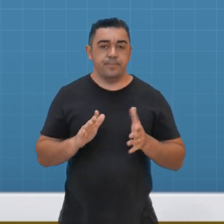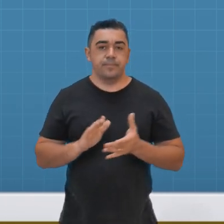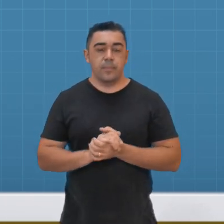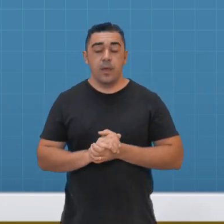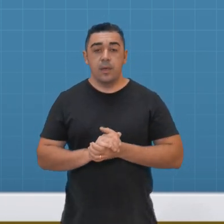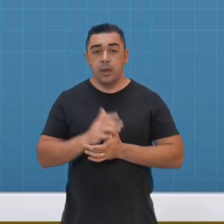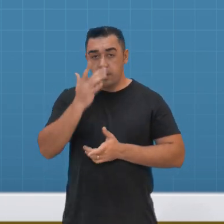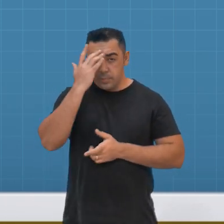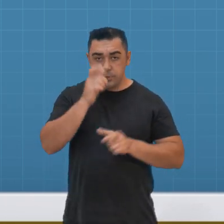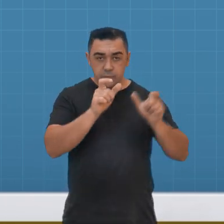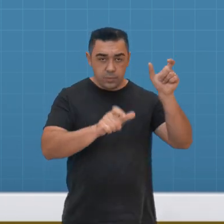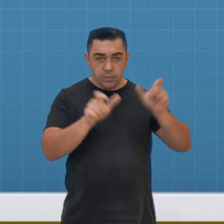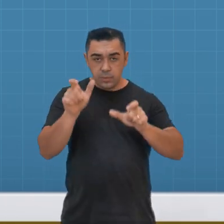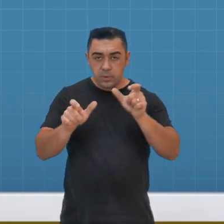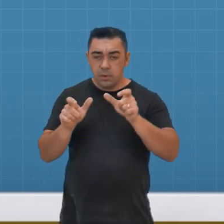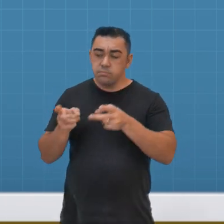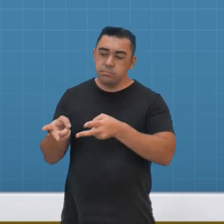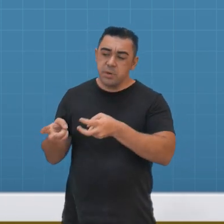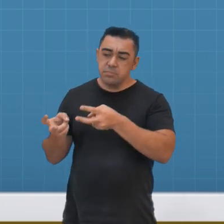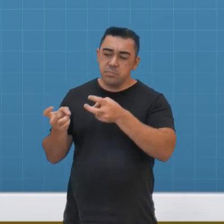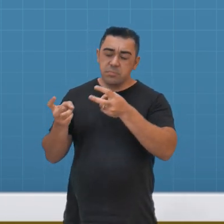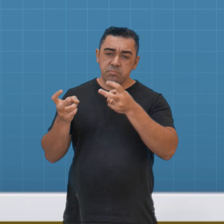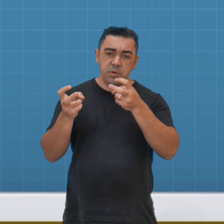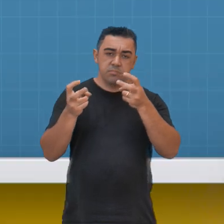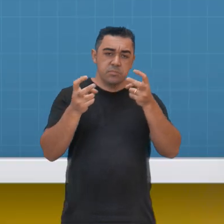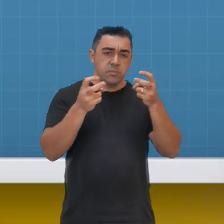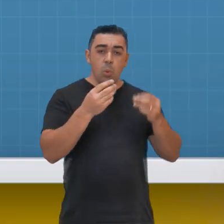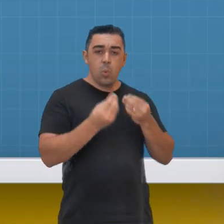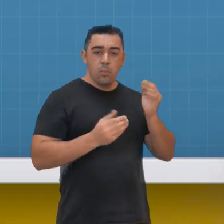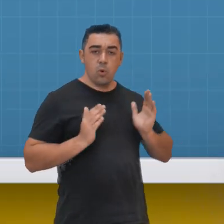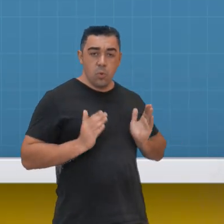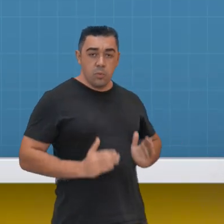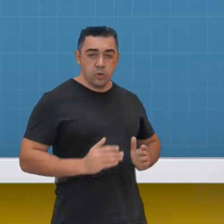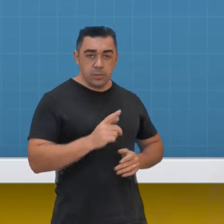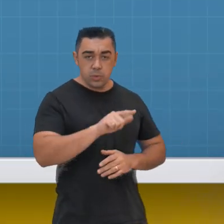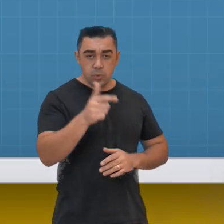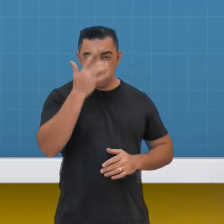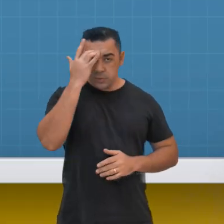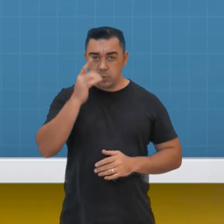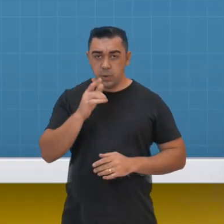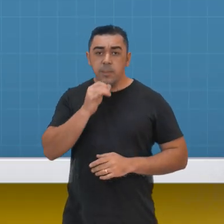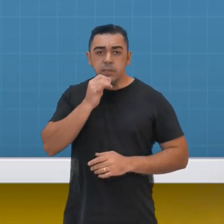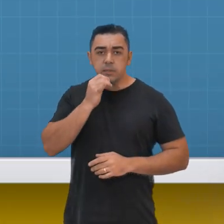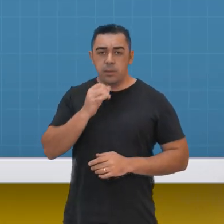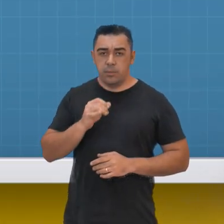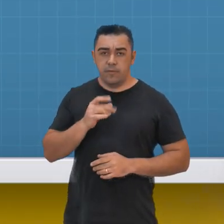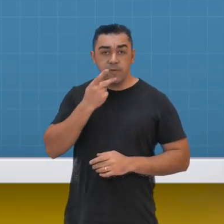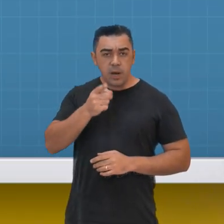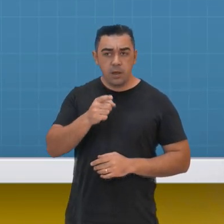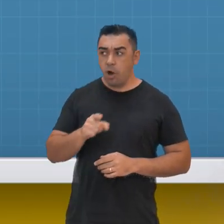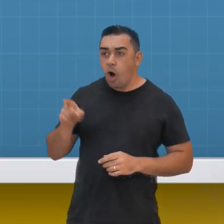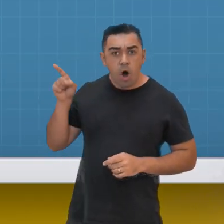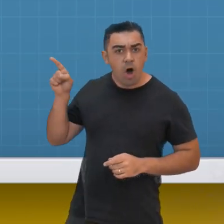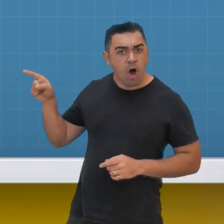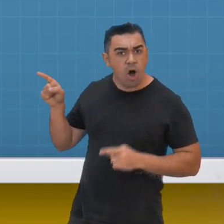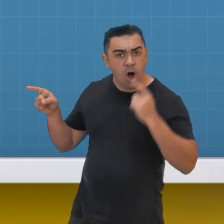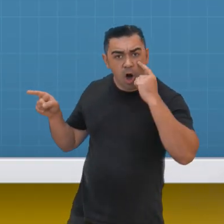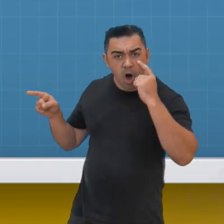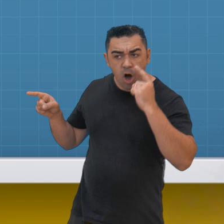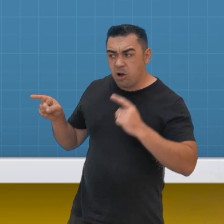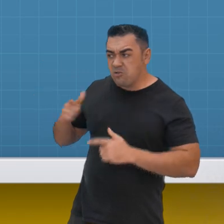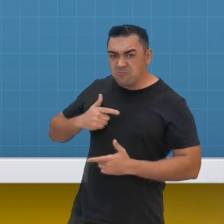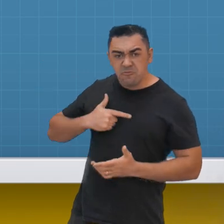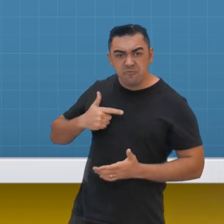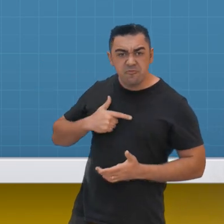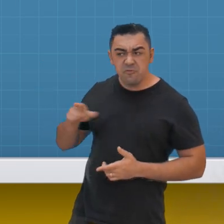vão observando o comportamento das outras e para não apontar o dedo para ela e dizer, olha, isso é